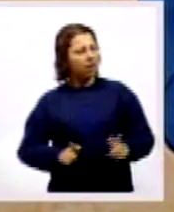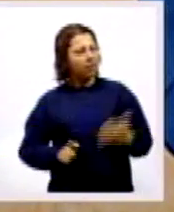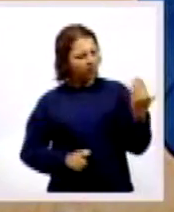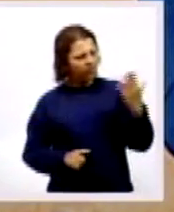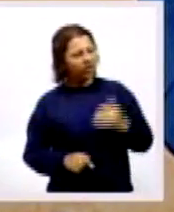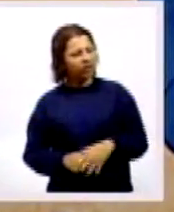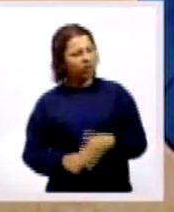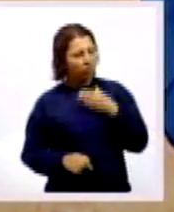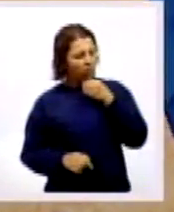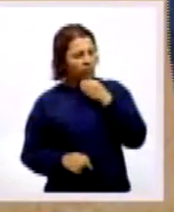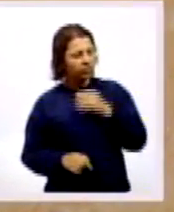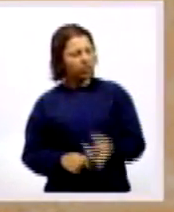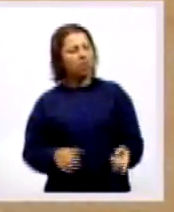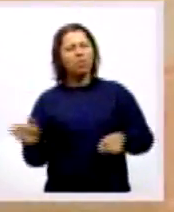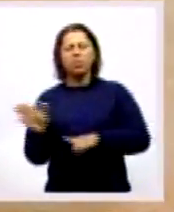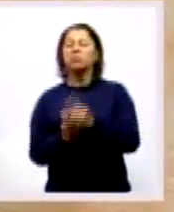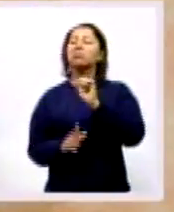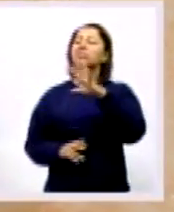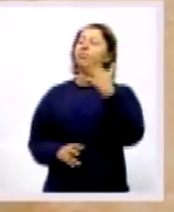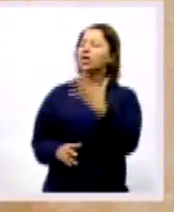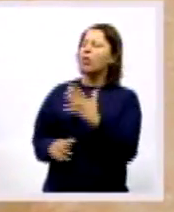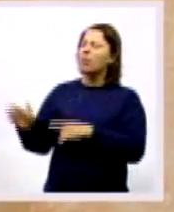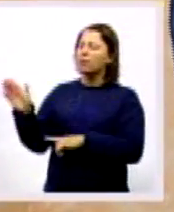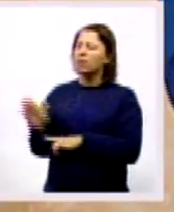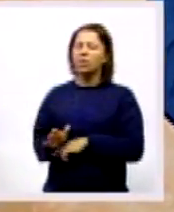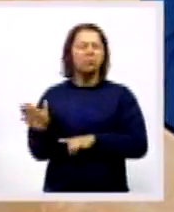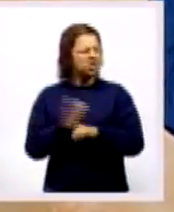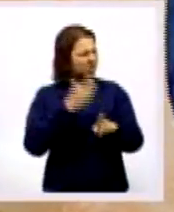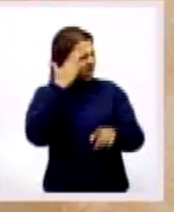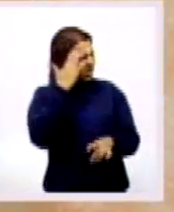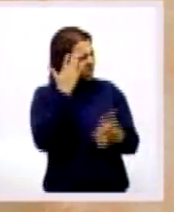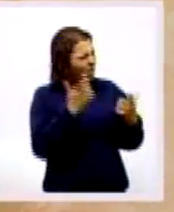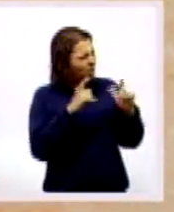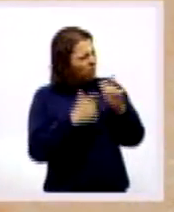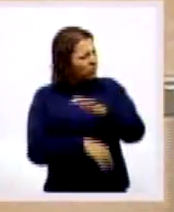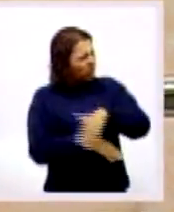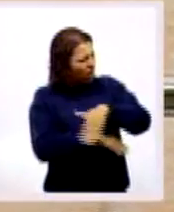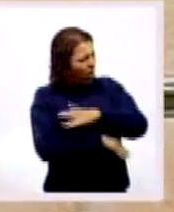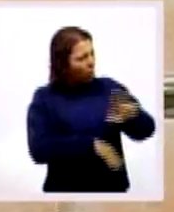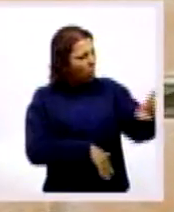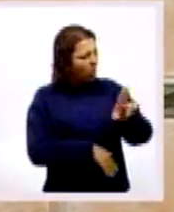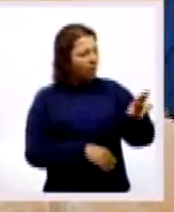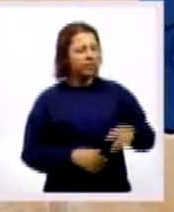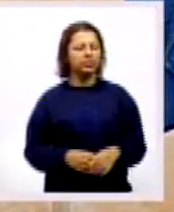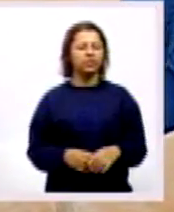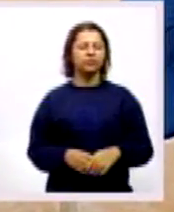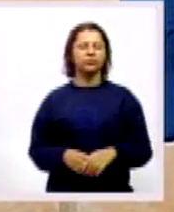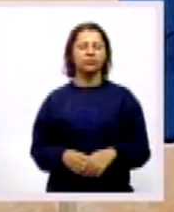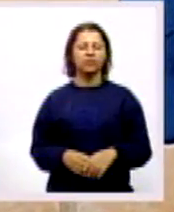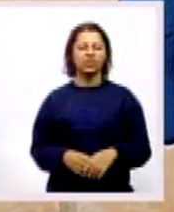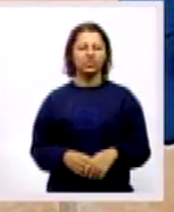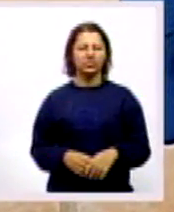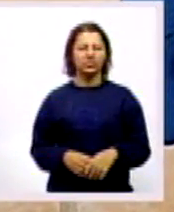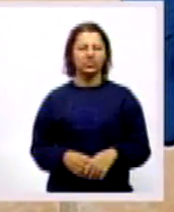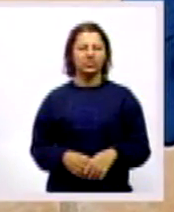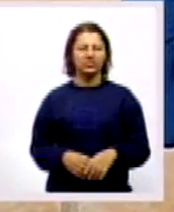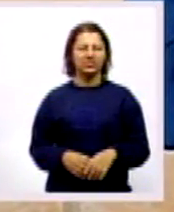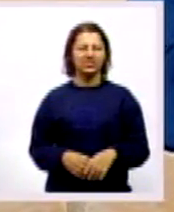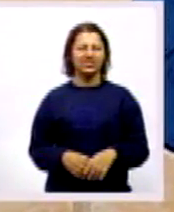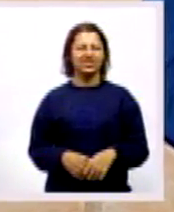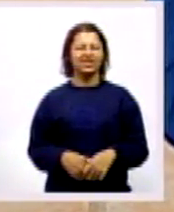Que foi? Ela está querendo saber aqui onde... Aí a primeira açãozinha já começa a falar assim: você está querendo ir lá para